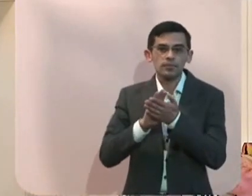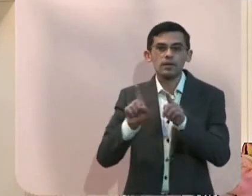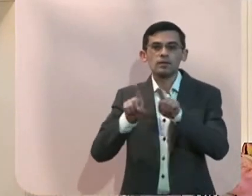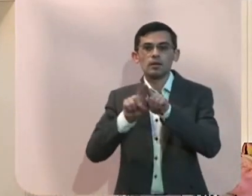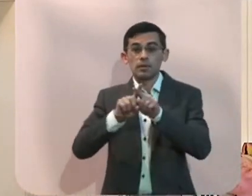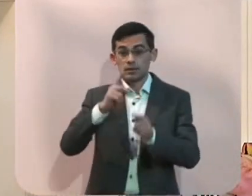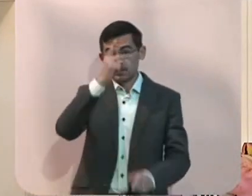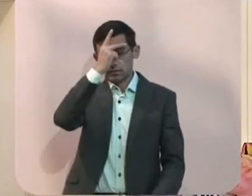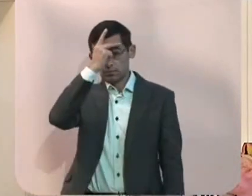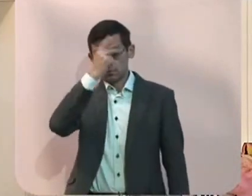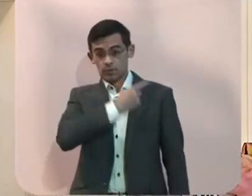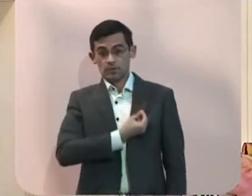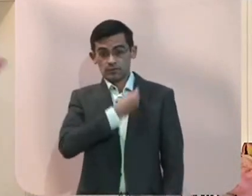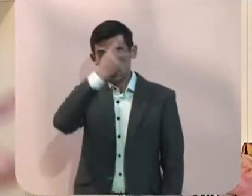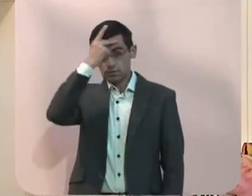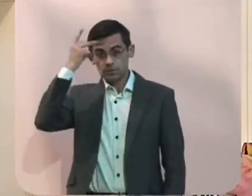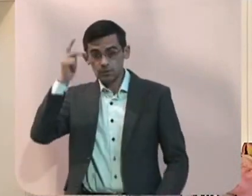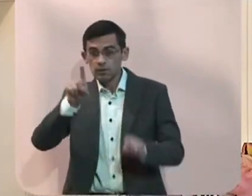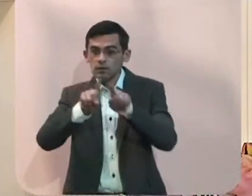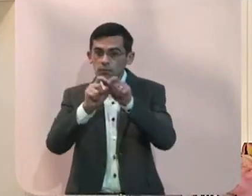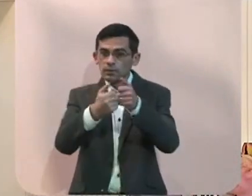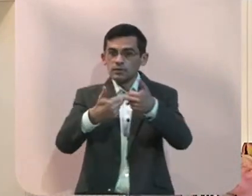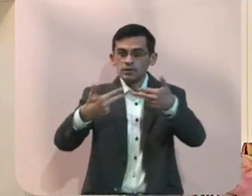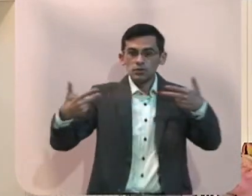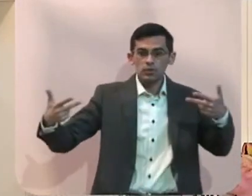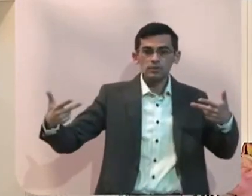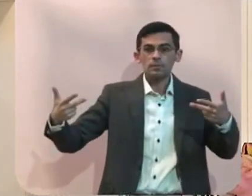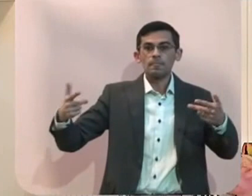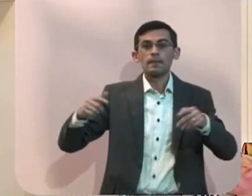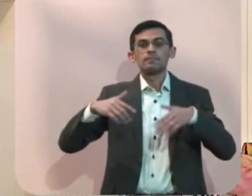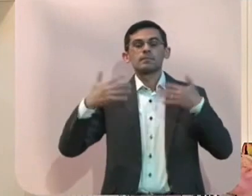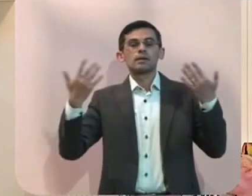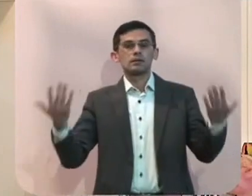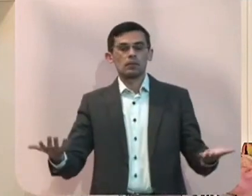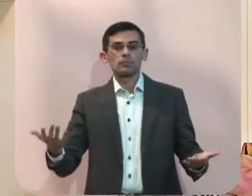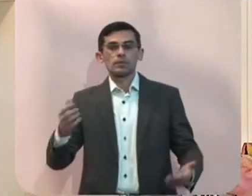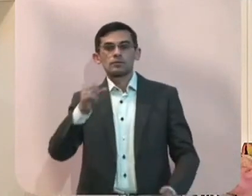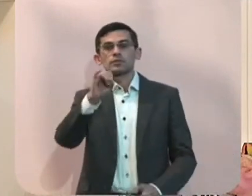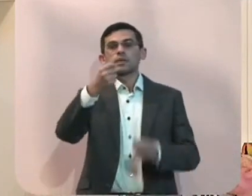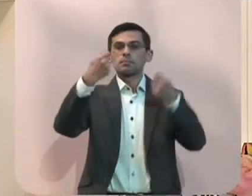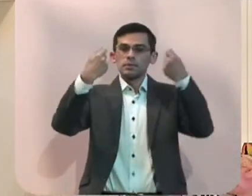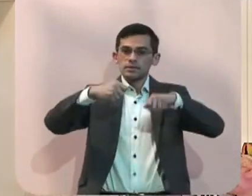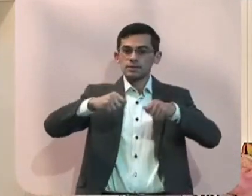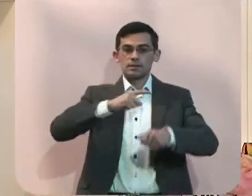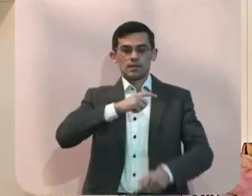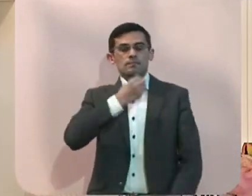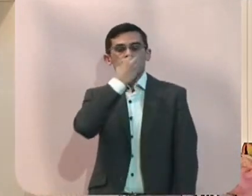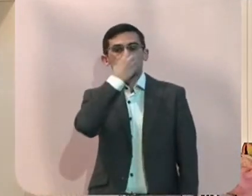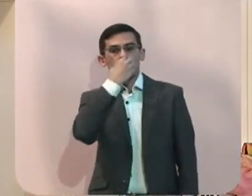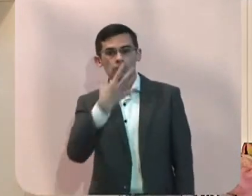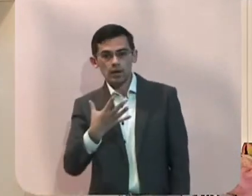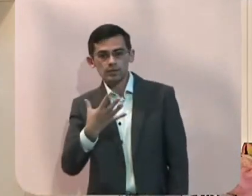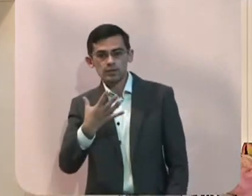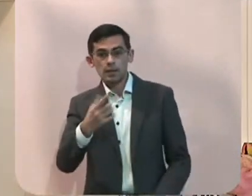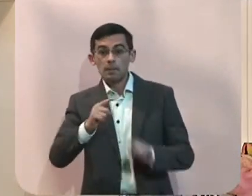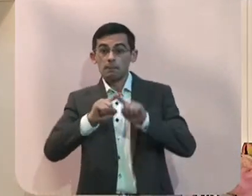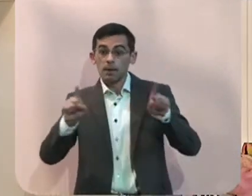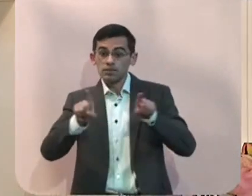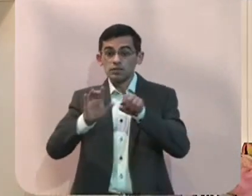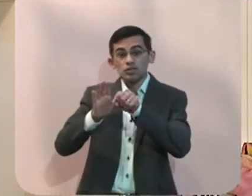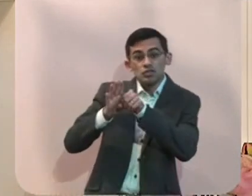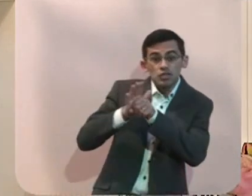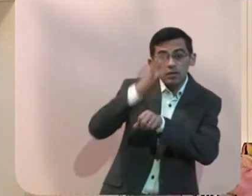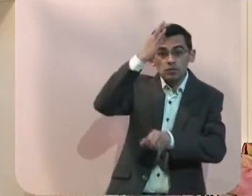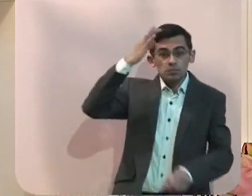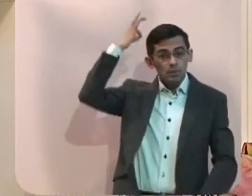das pessoas, quanto nas coisas que você faz. Então, você precisa ser gente boa, mas gente boa cheia do